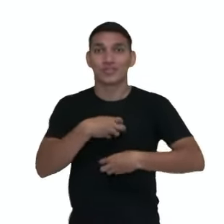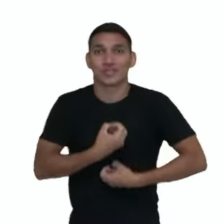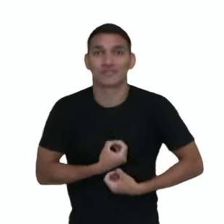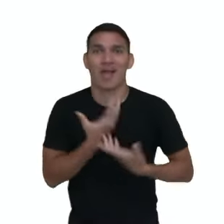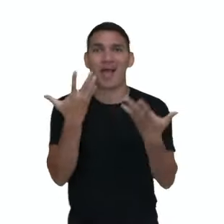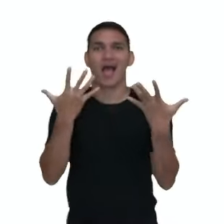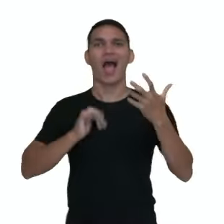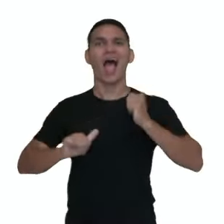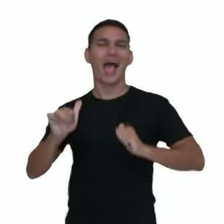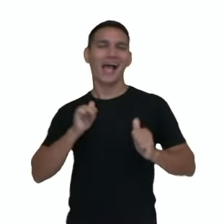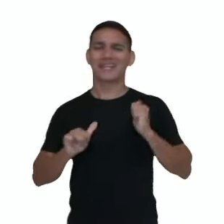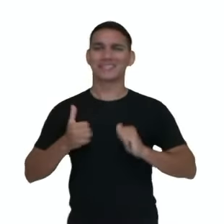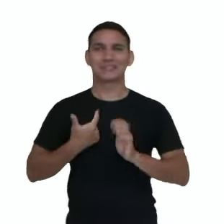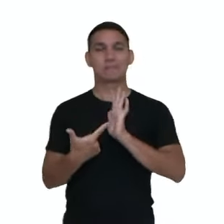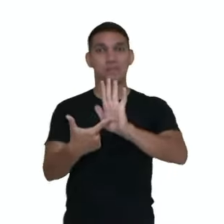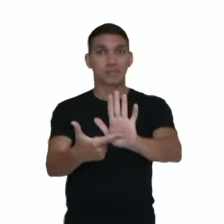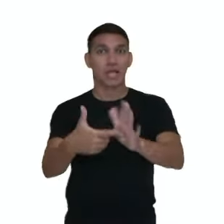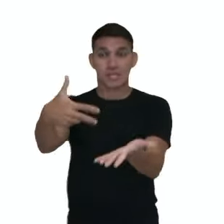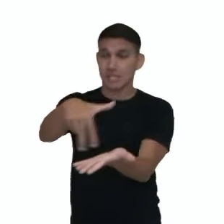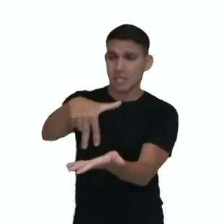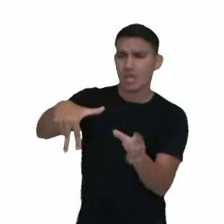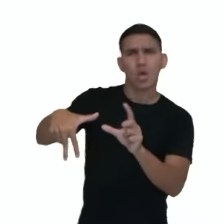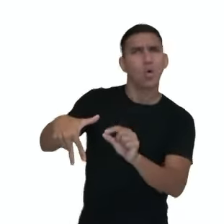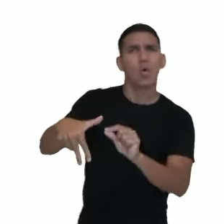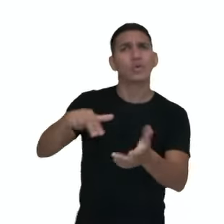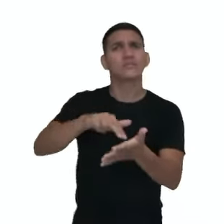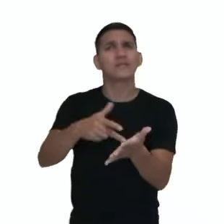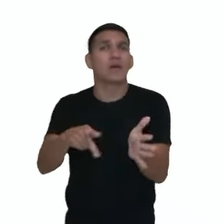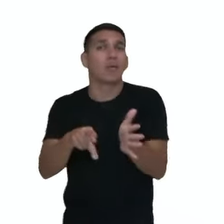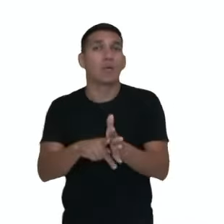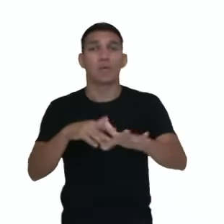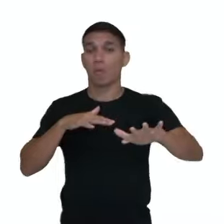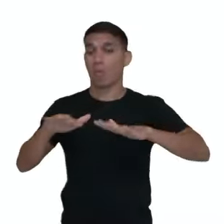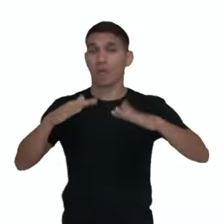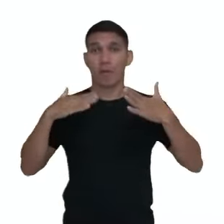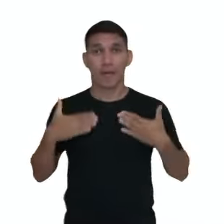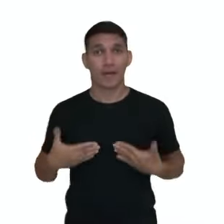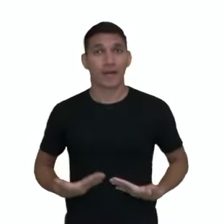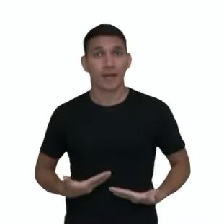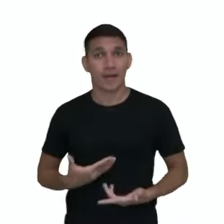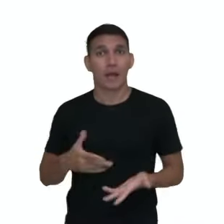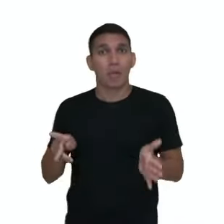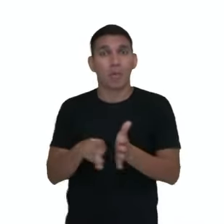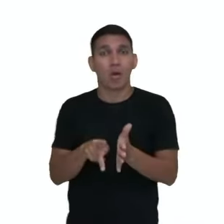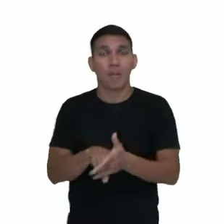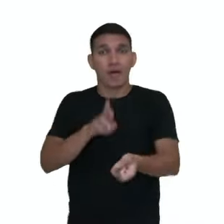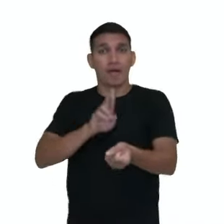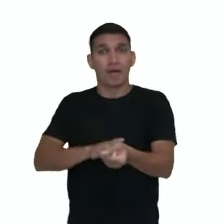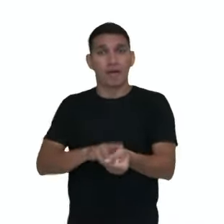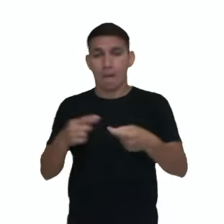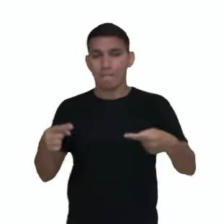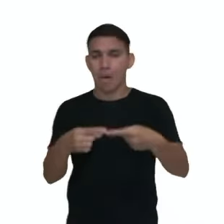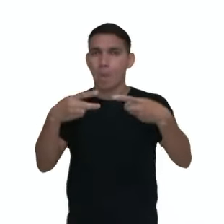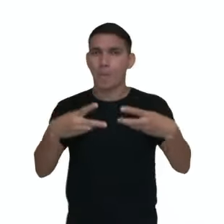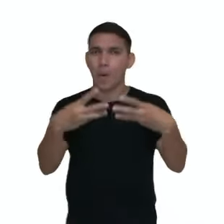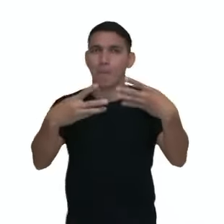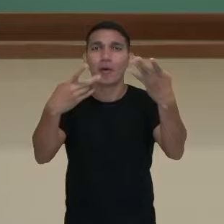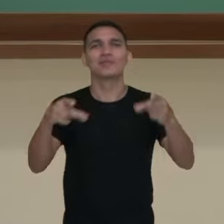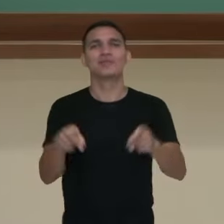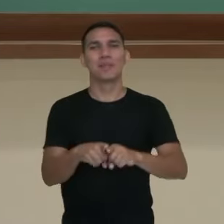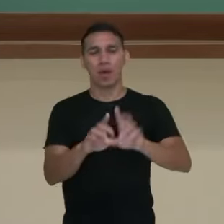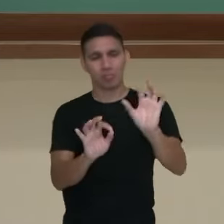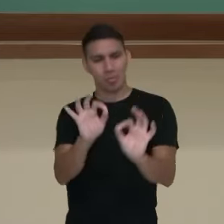existem. Dançar consiste em quê? Em movimentar o corpo de forma rítmica e coordenada.